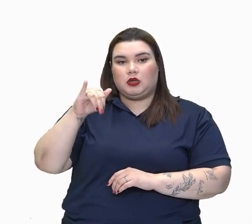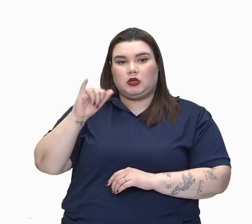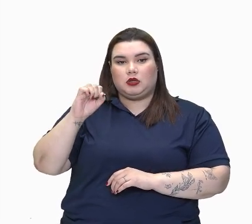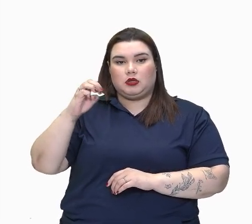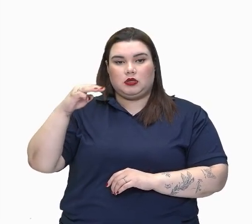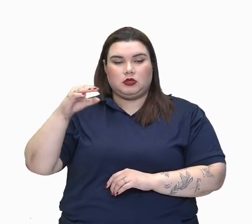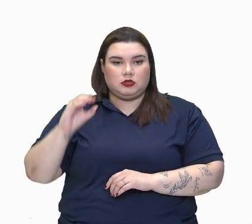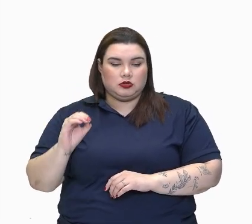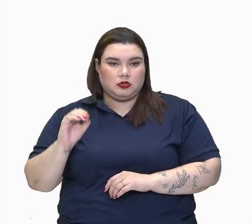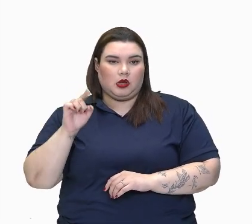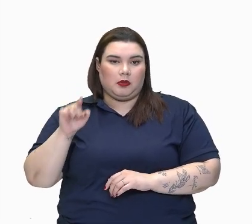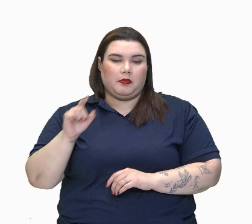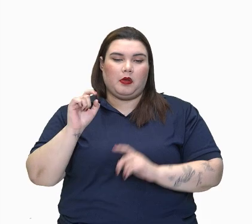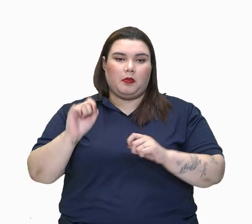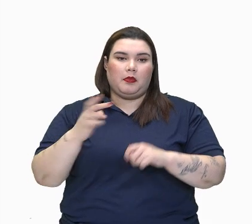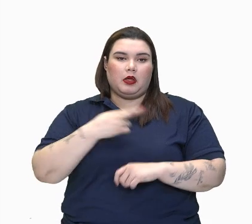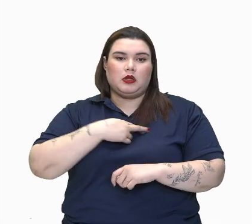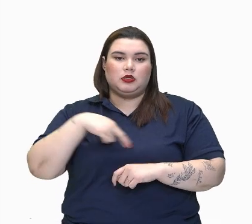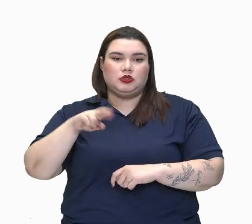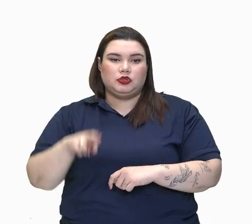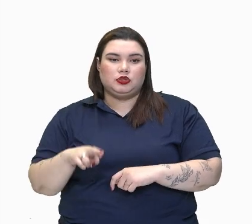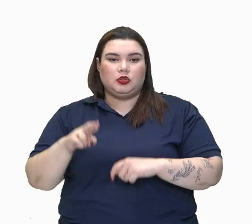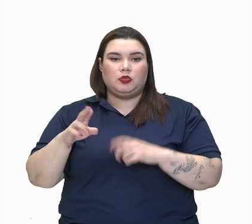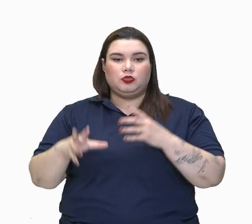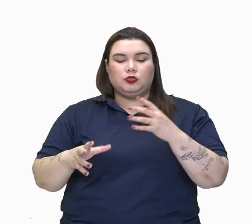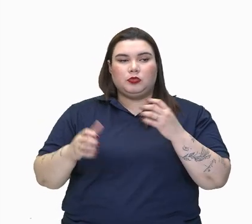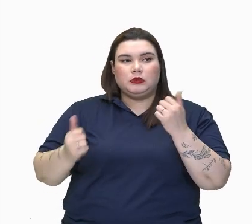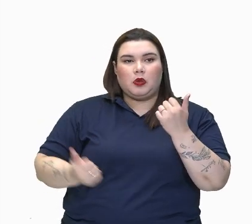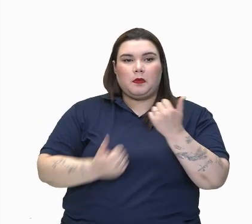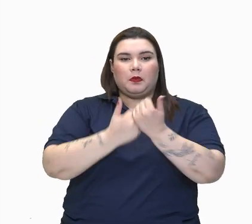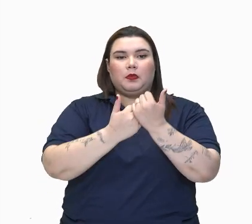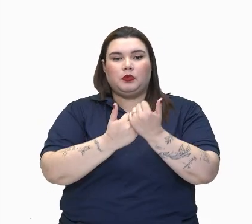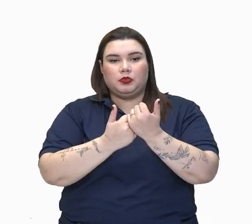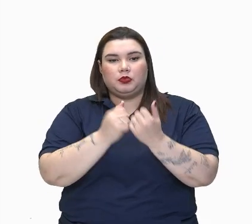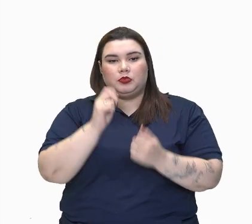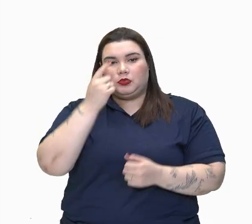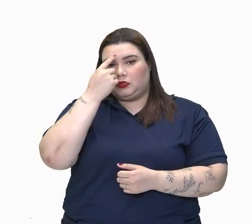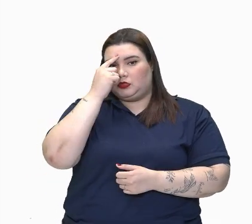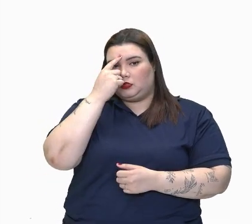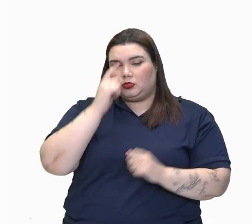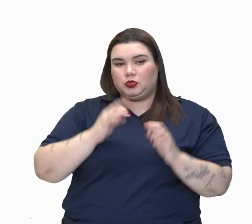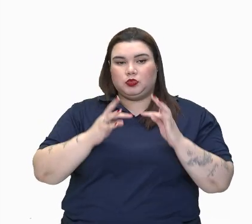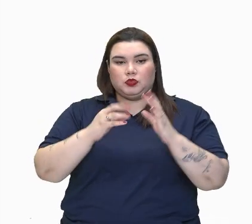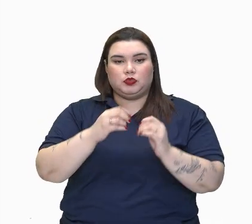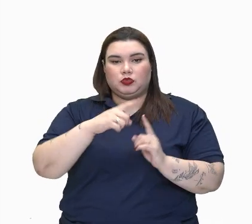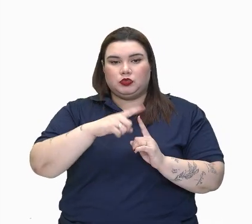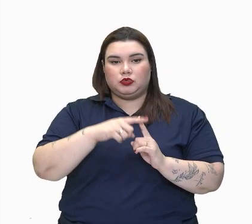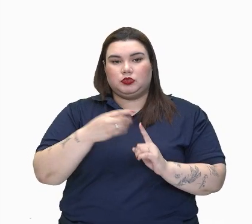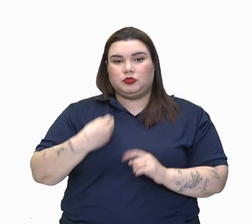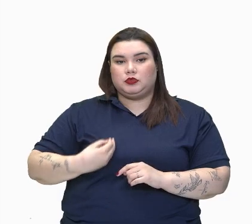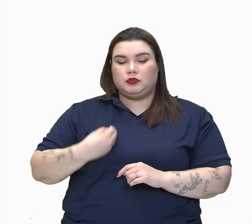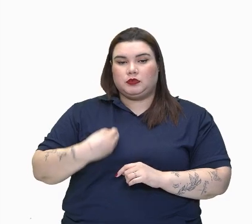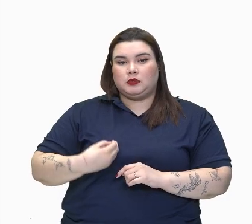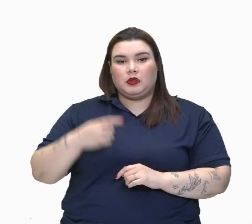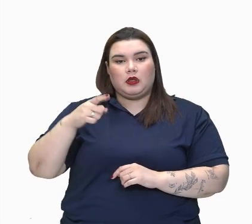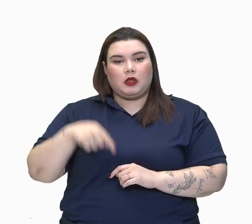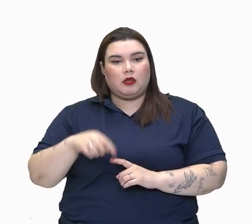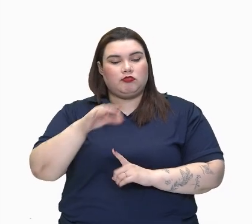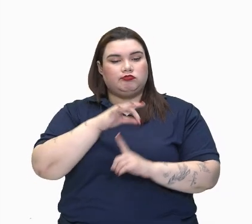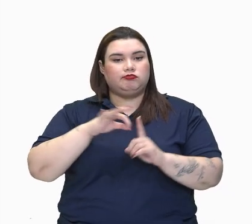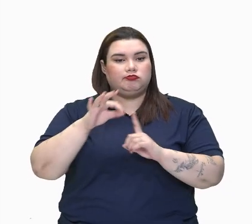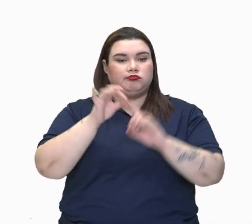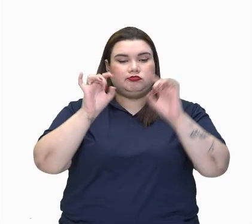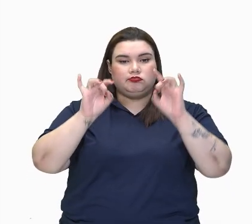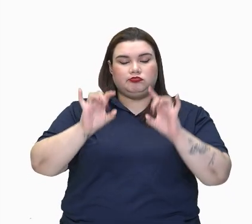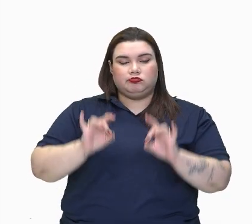de uma reinterpretação do hinduísmo, toda forma de vida é sagrada, mesmo a vida dos menores